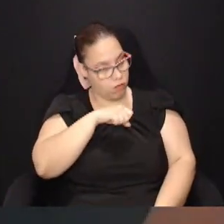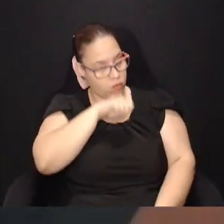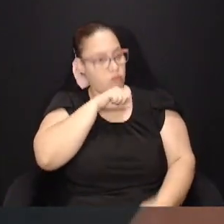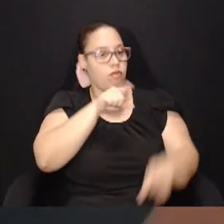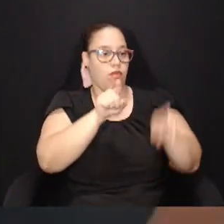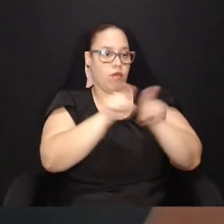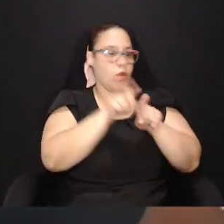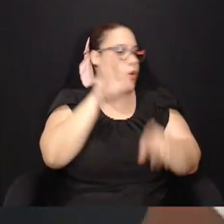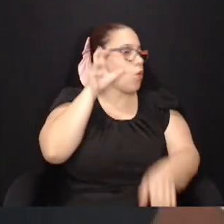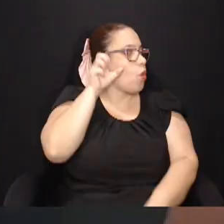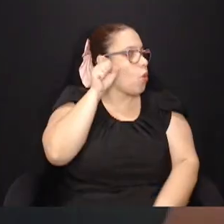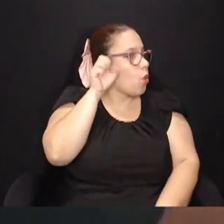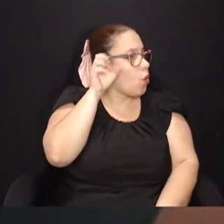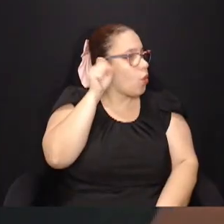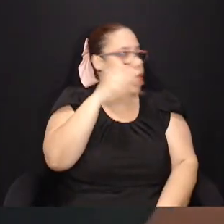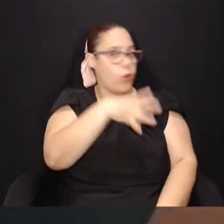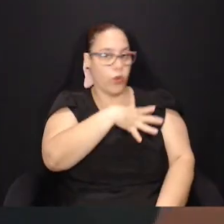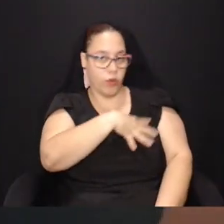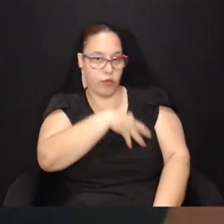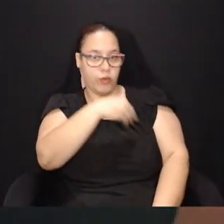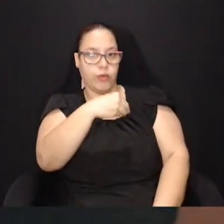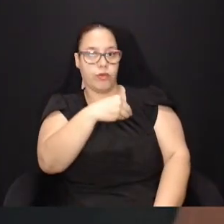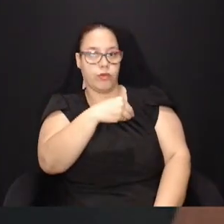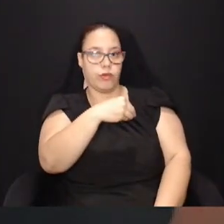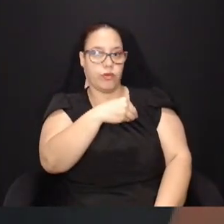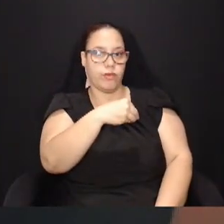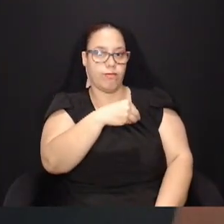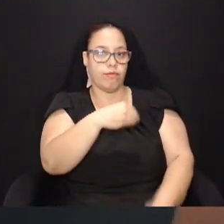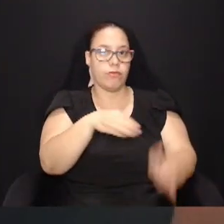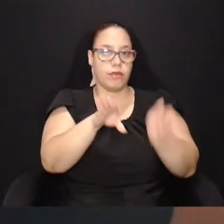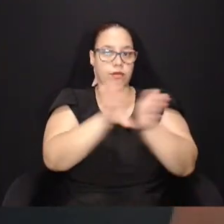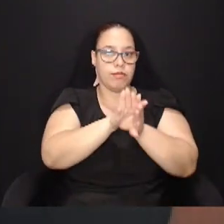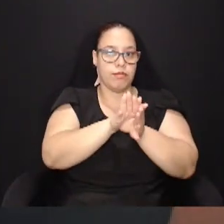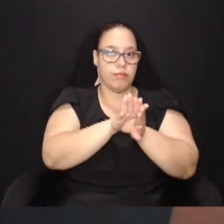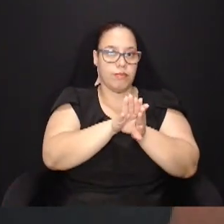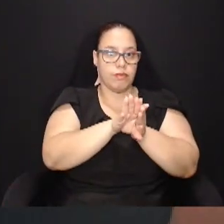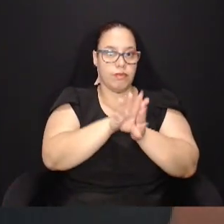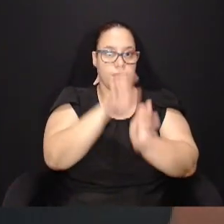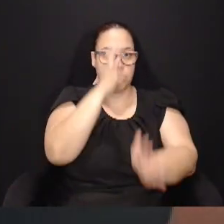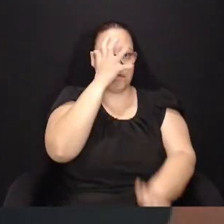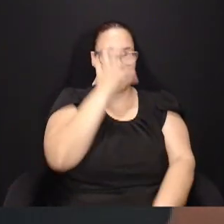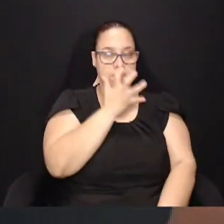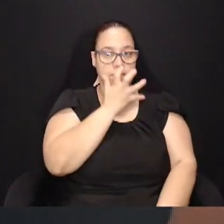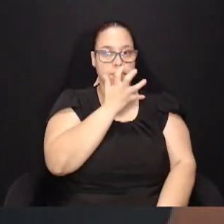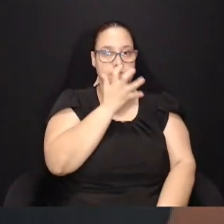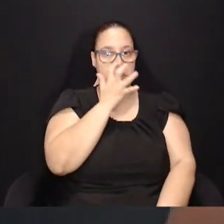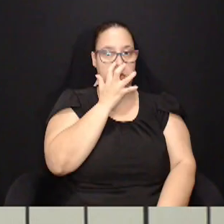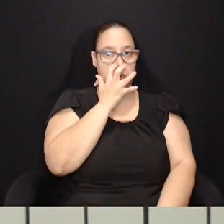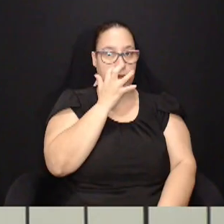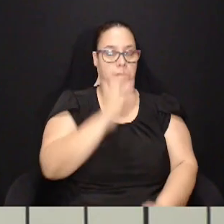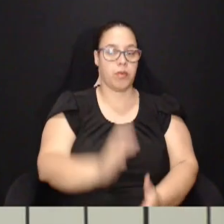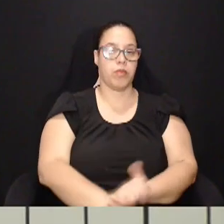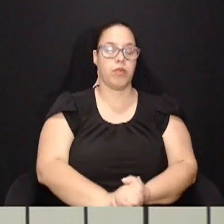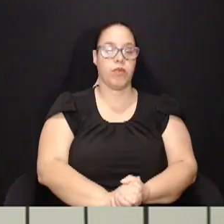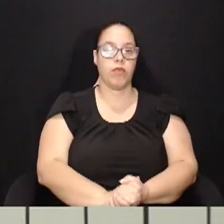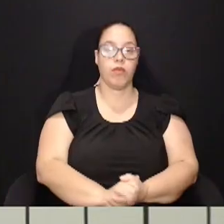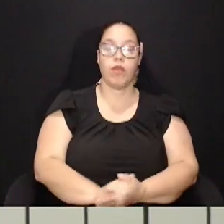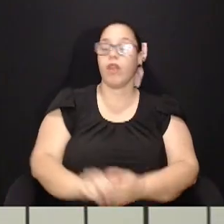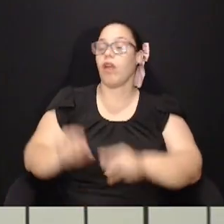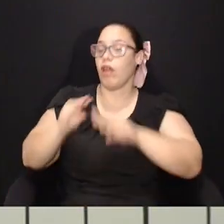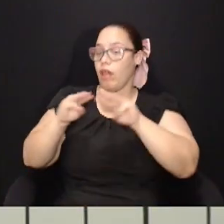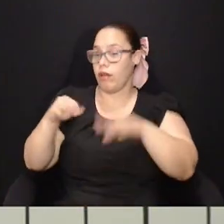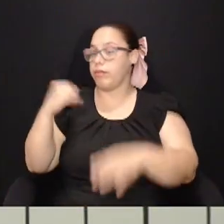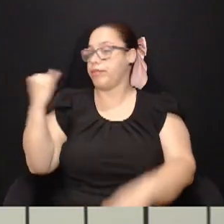ouvirem os filhos quando chegarem com um assunto tão sério como esse. Essa é uma mensagem importante, né?